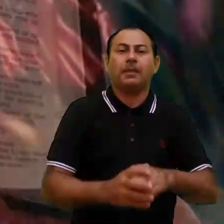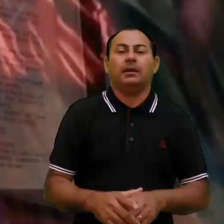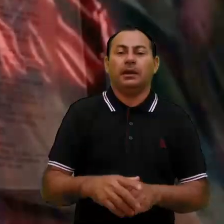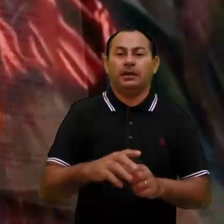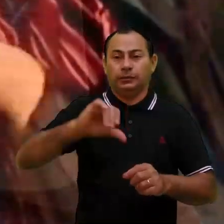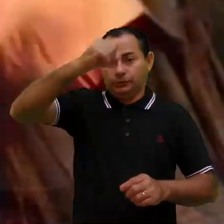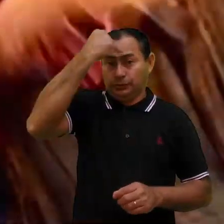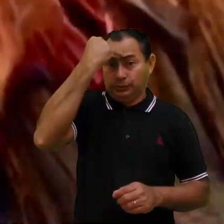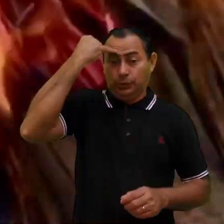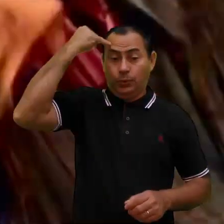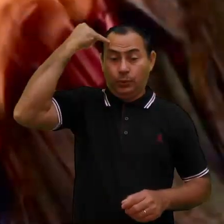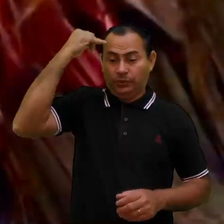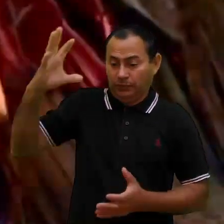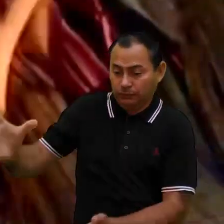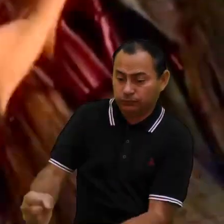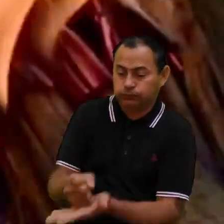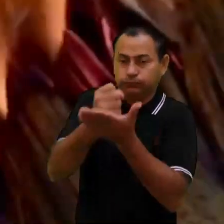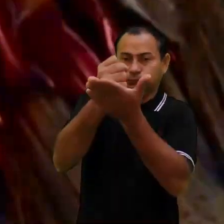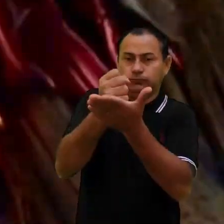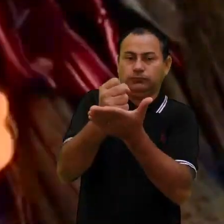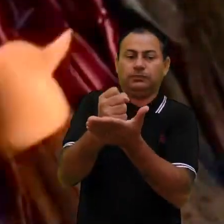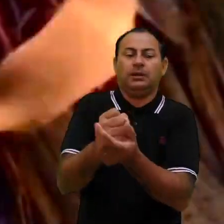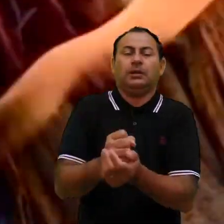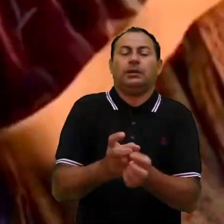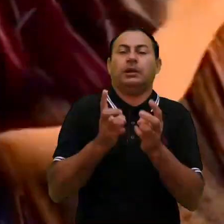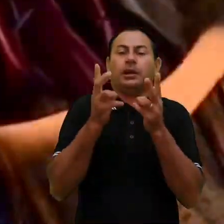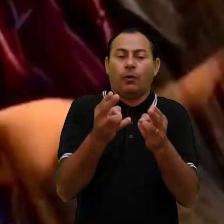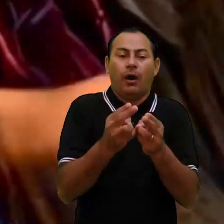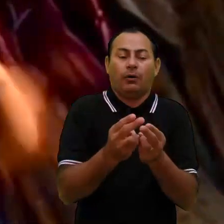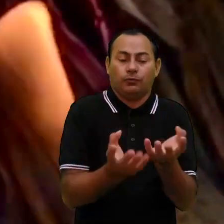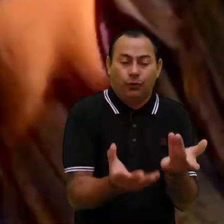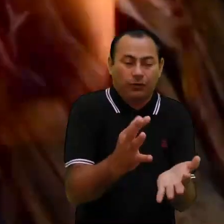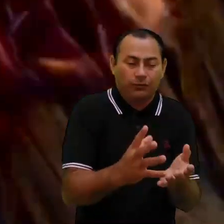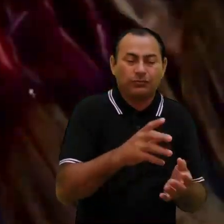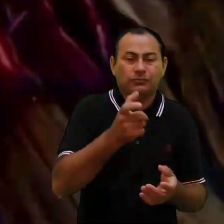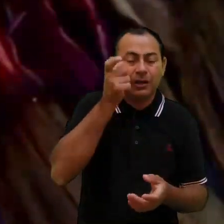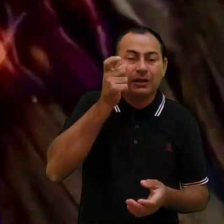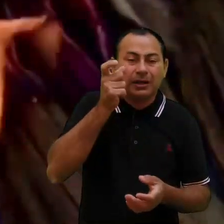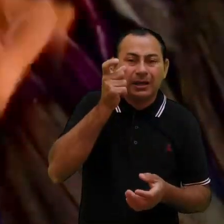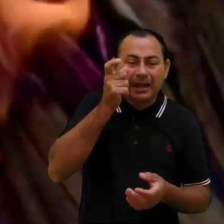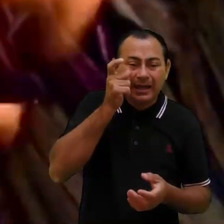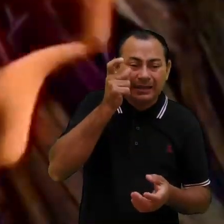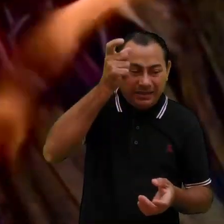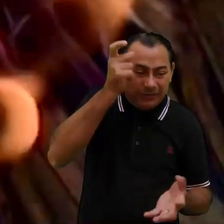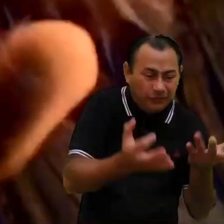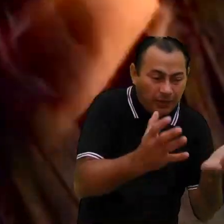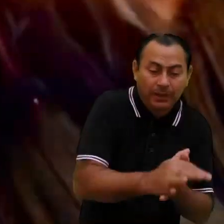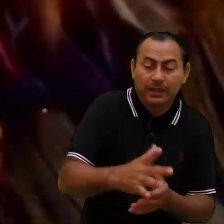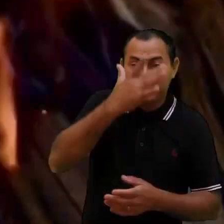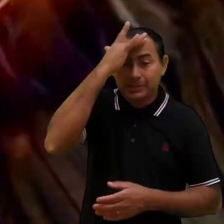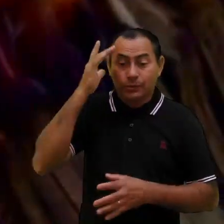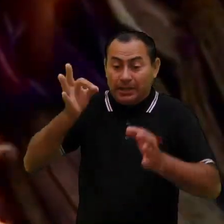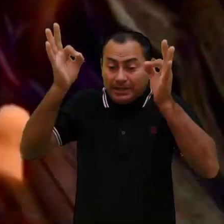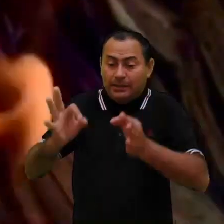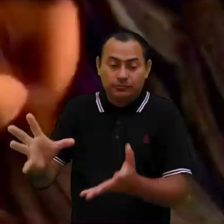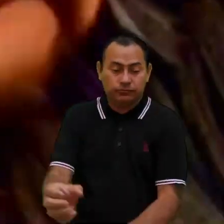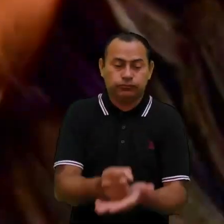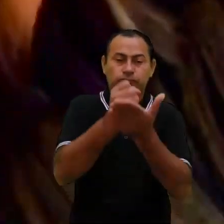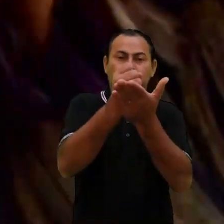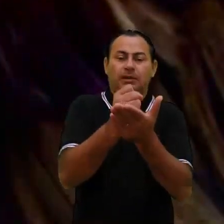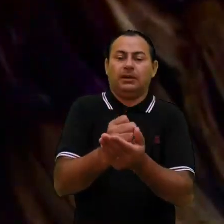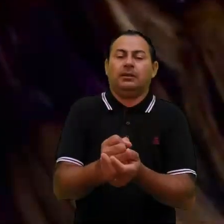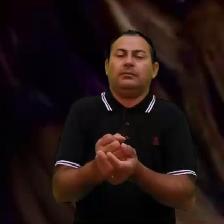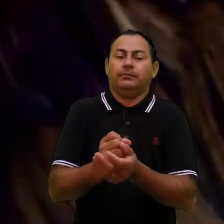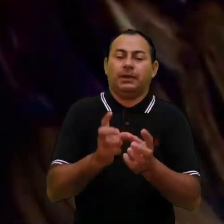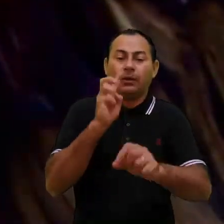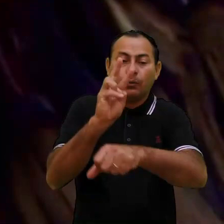devemos arrebatá-los do fogo, como um graveto que está prestes a ser queimado. Devemos tirar estas pessoas do